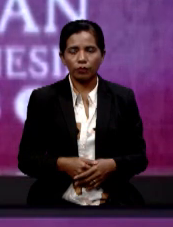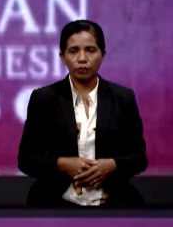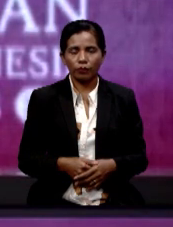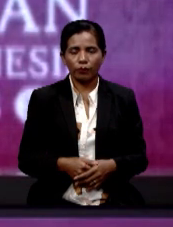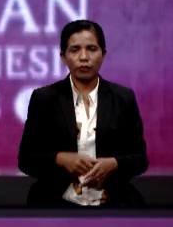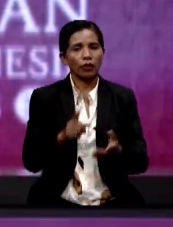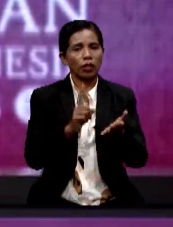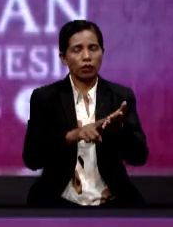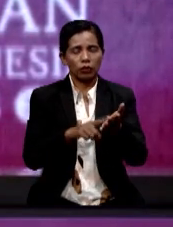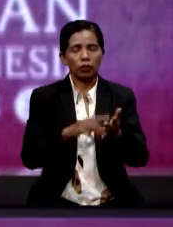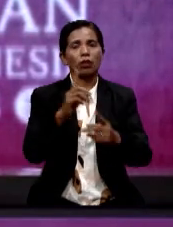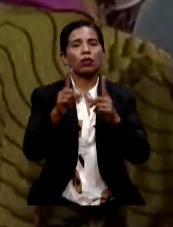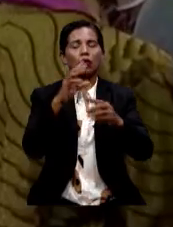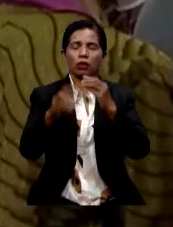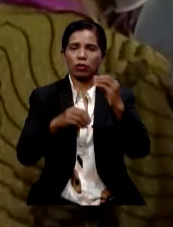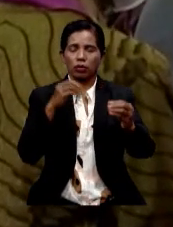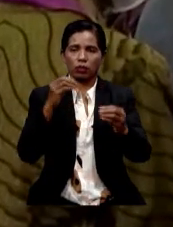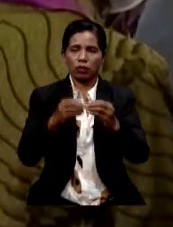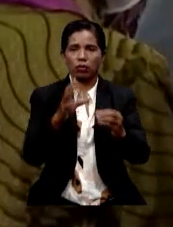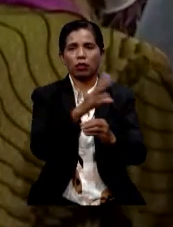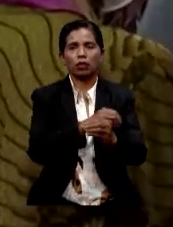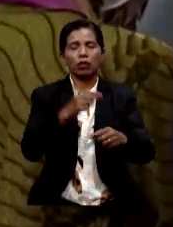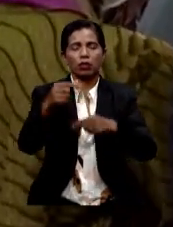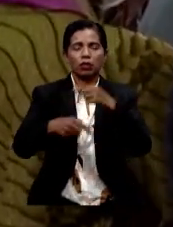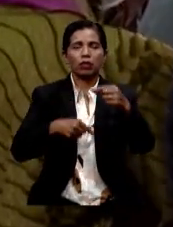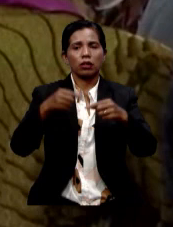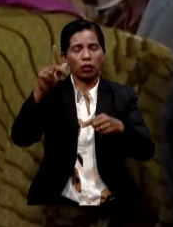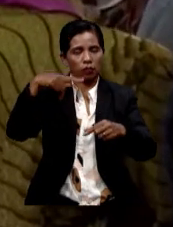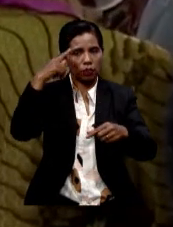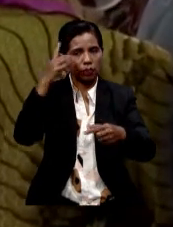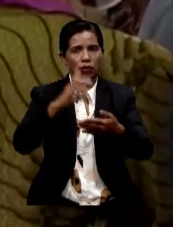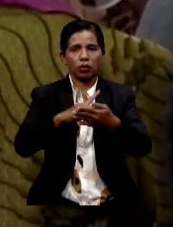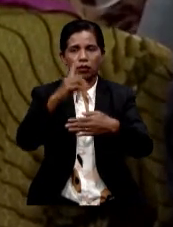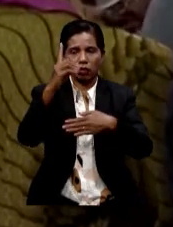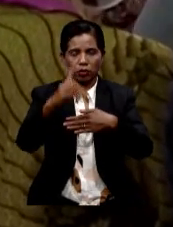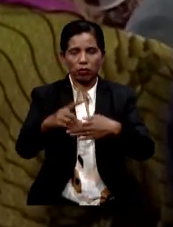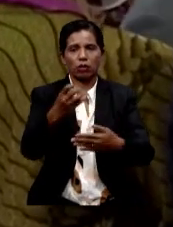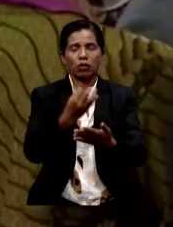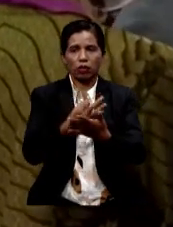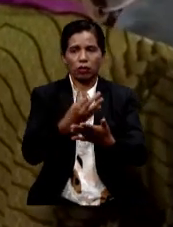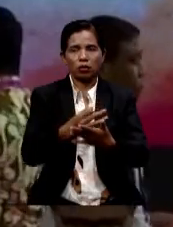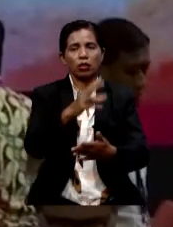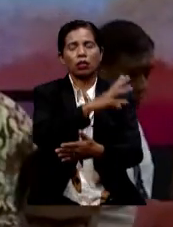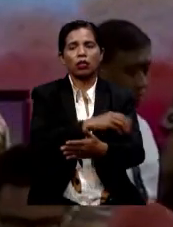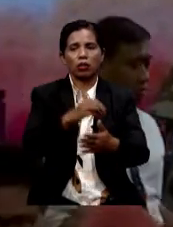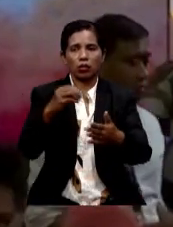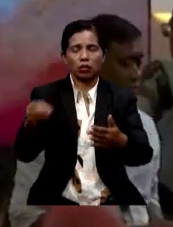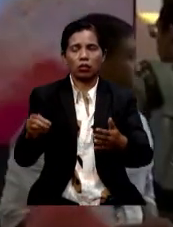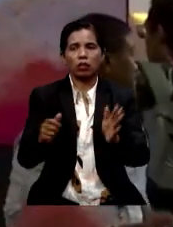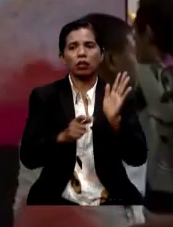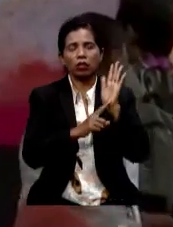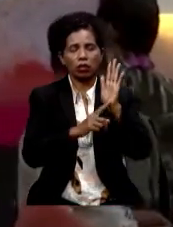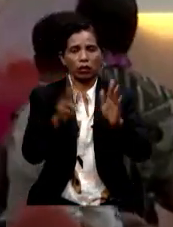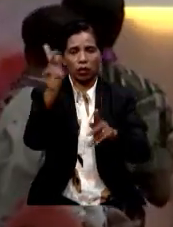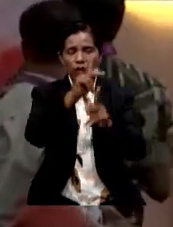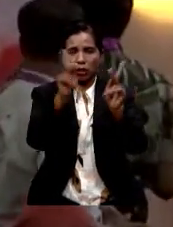minha discurso nebe qualiamos com a atenção geopolítica, desenvolvimento, financiamento multilateral, alteração